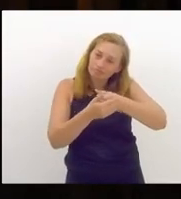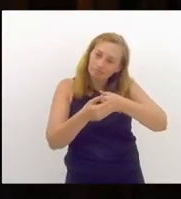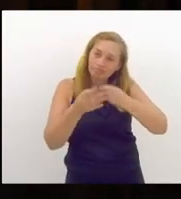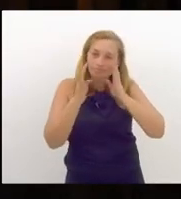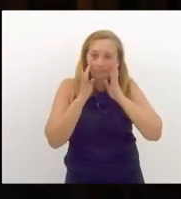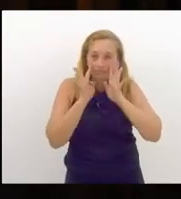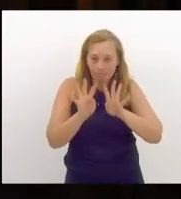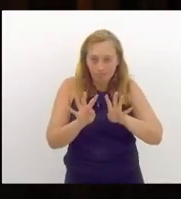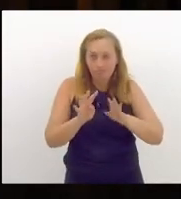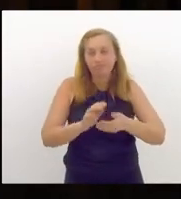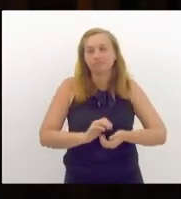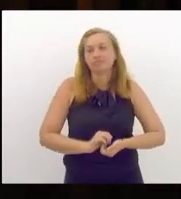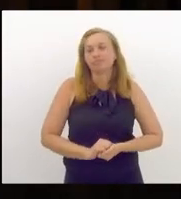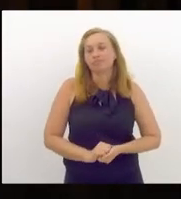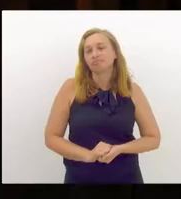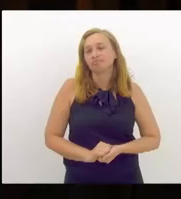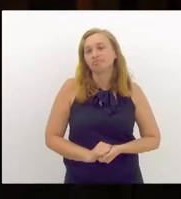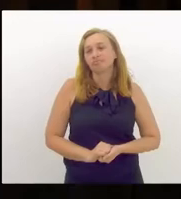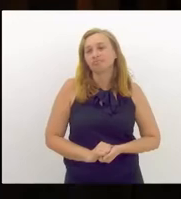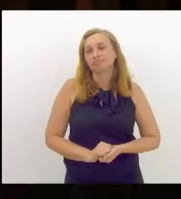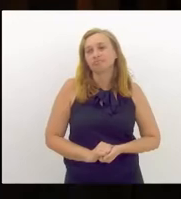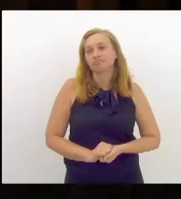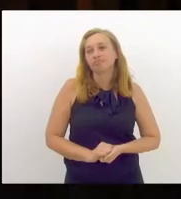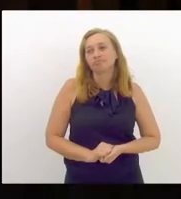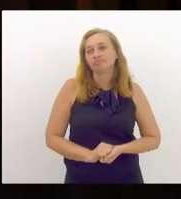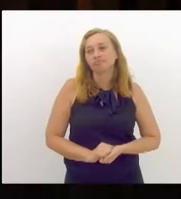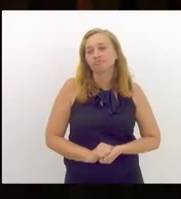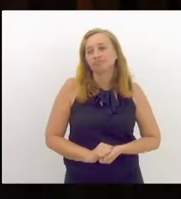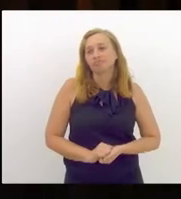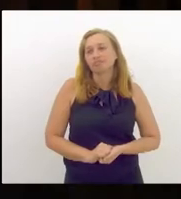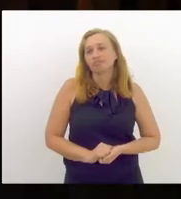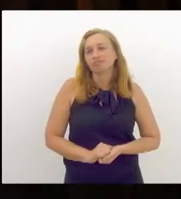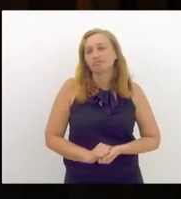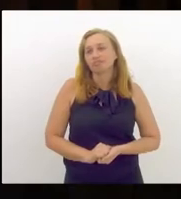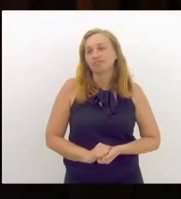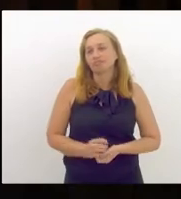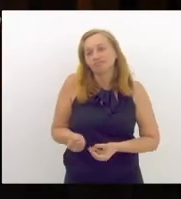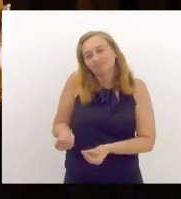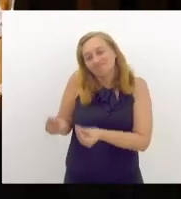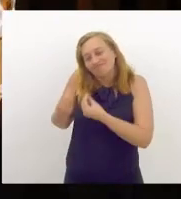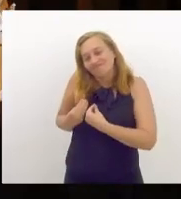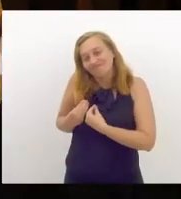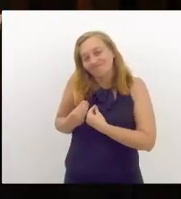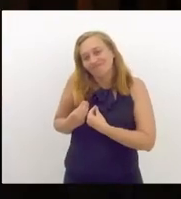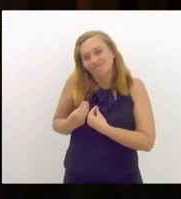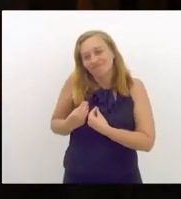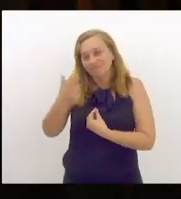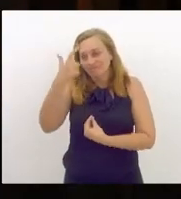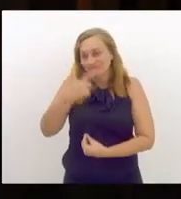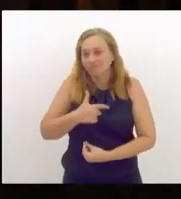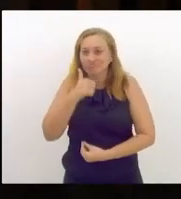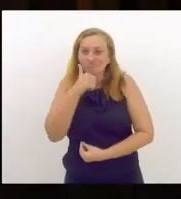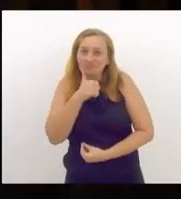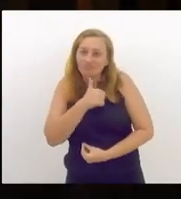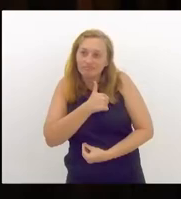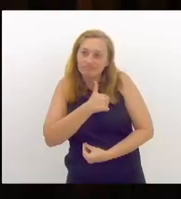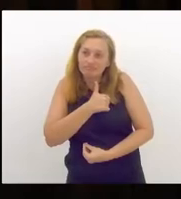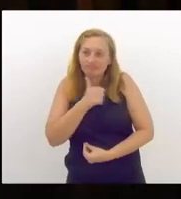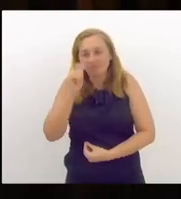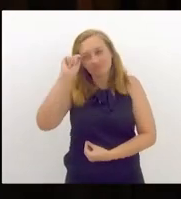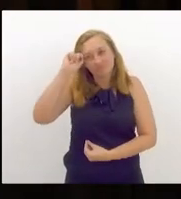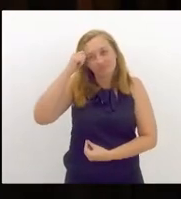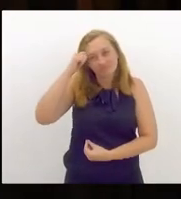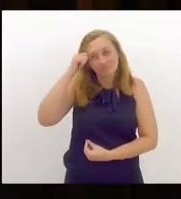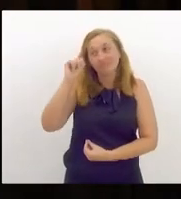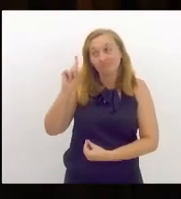atenção que vocês têm tido comigo sou uma mulher negra